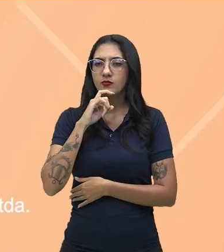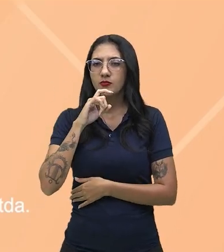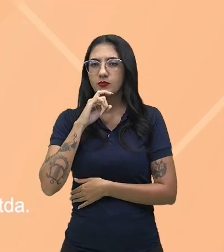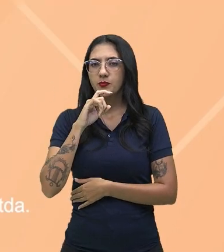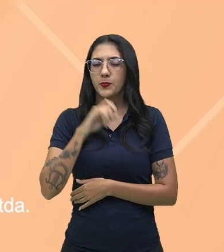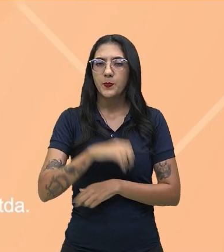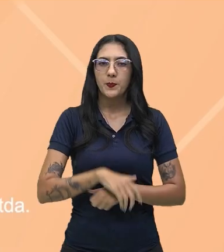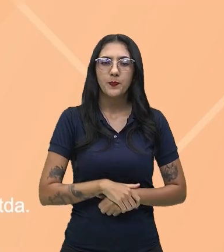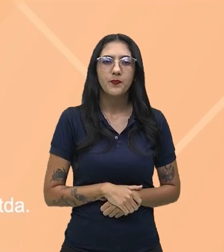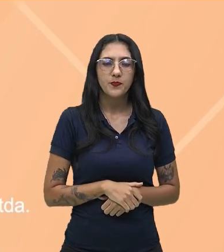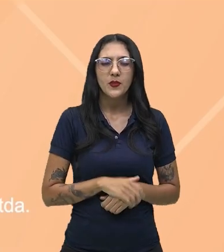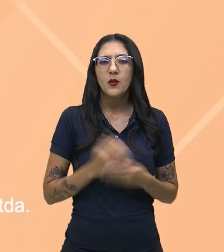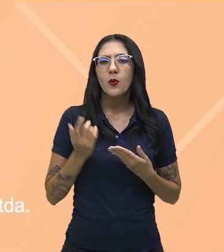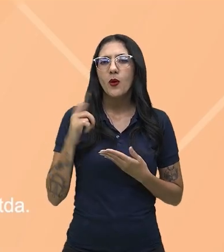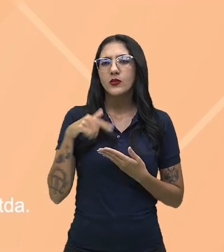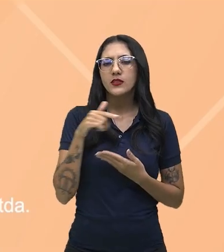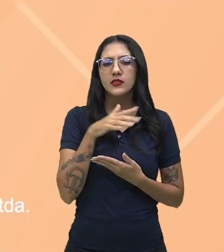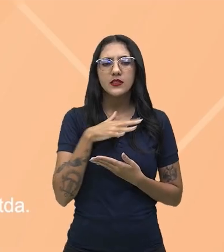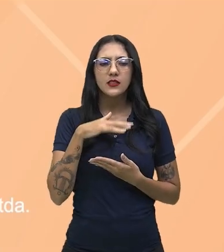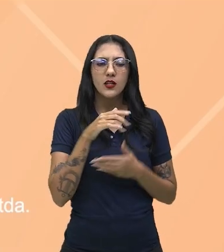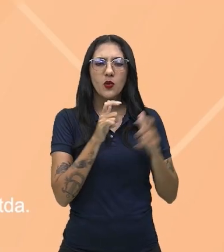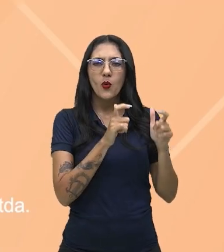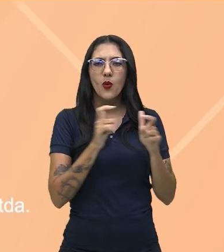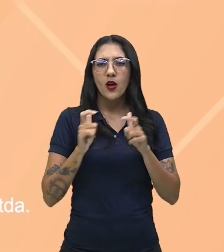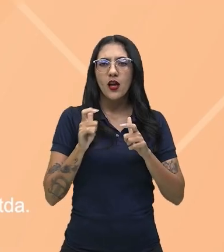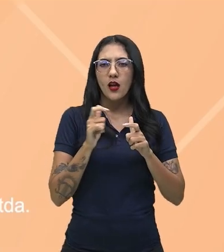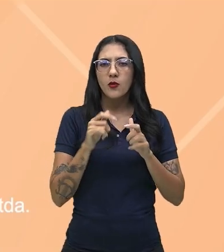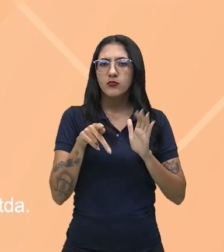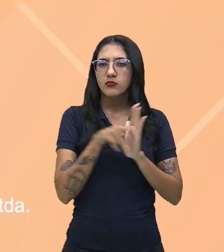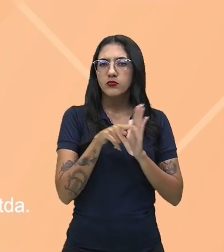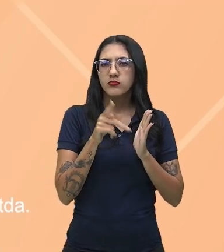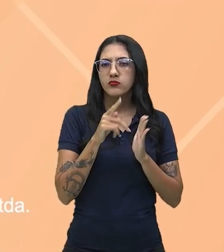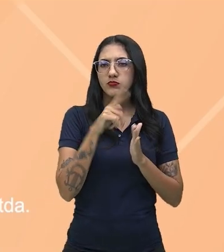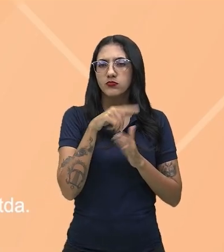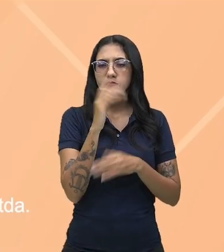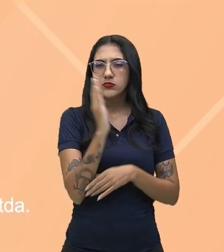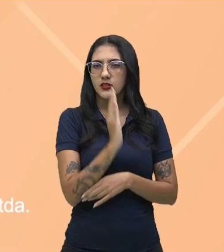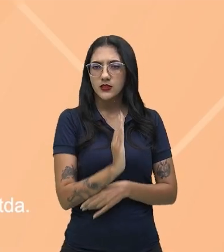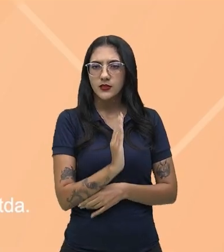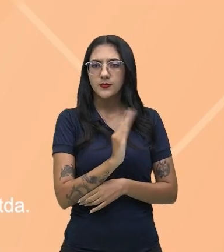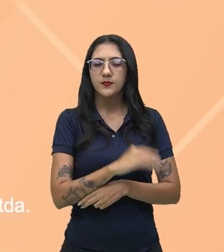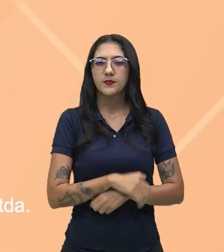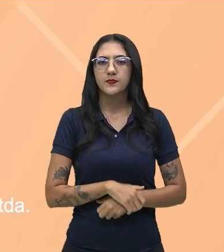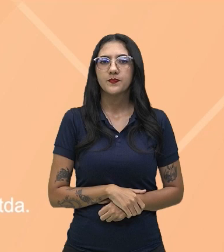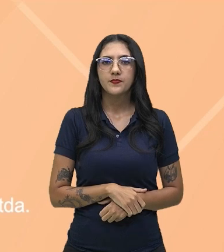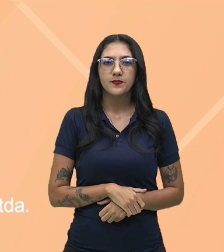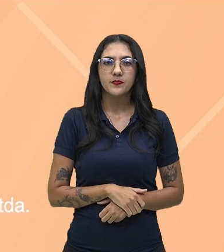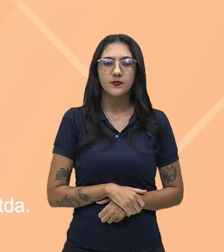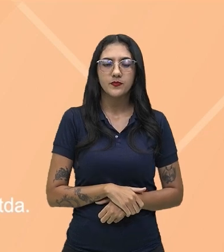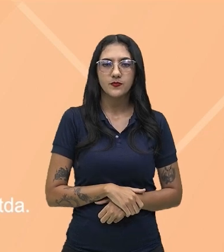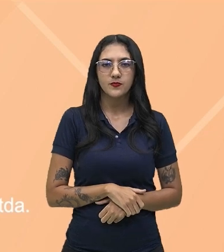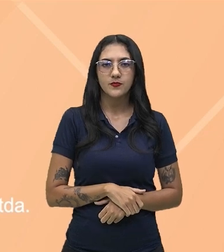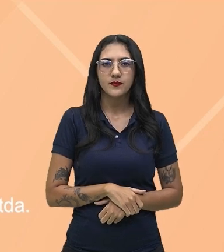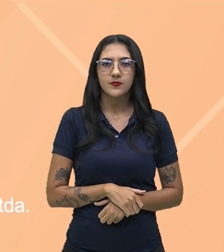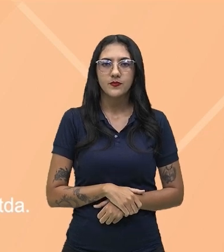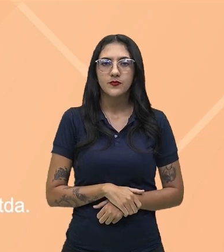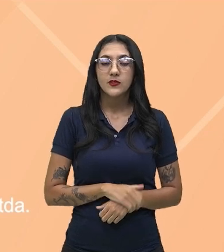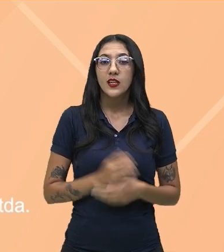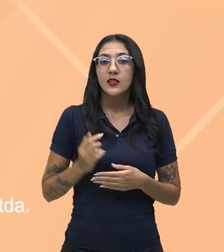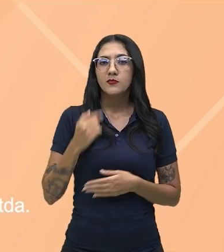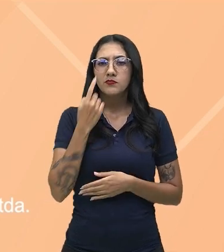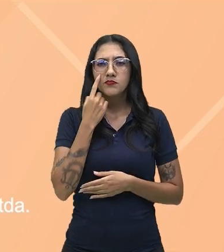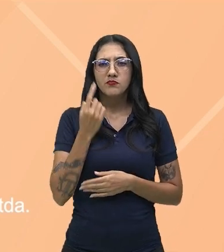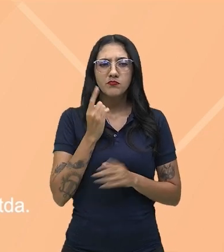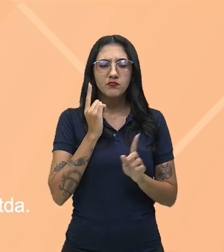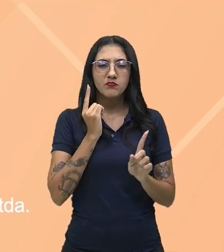desses continentes o território brasileiro está localizado? E aí a gente vai verificar que o Brasil